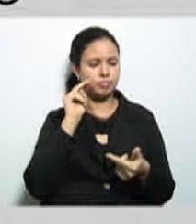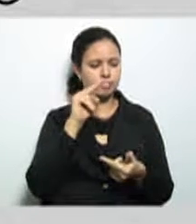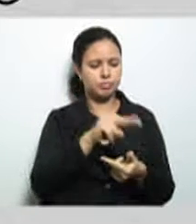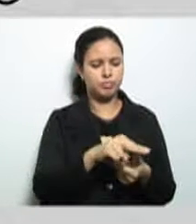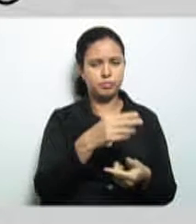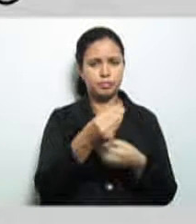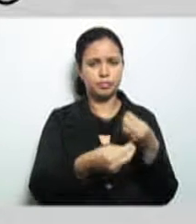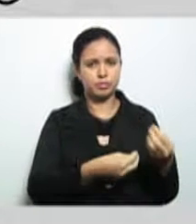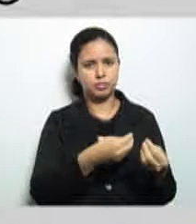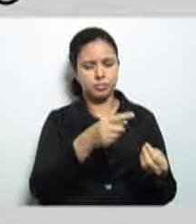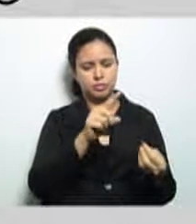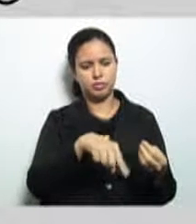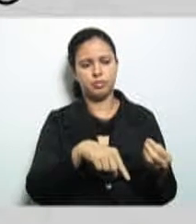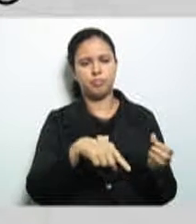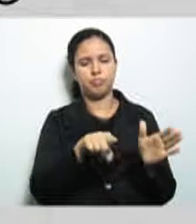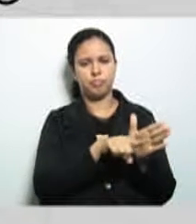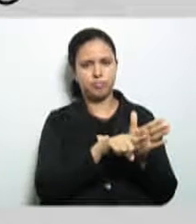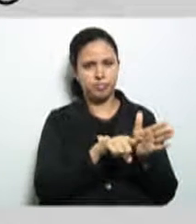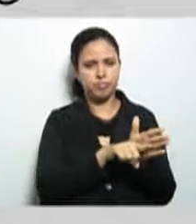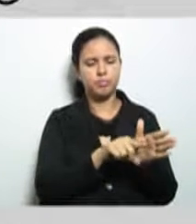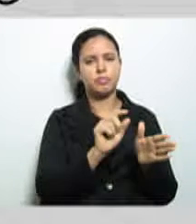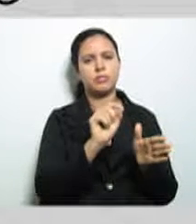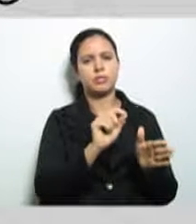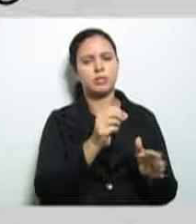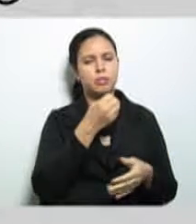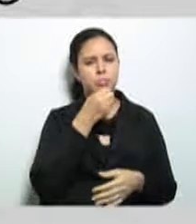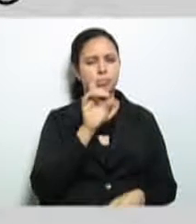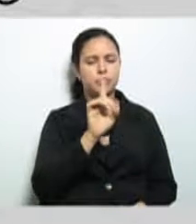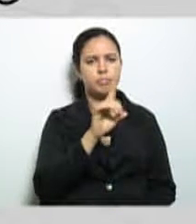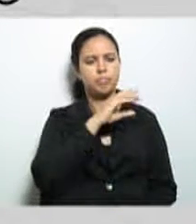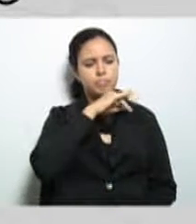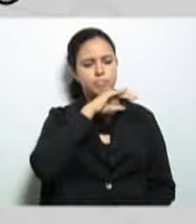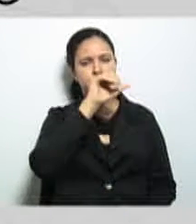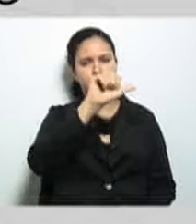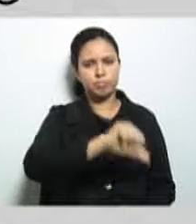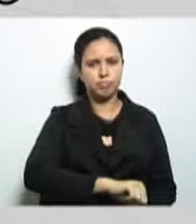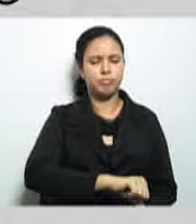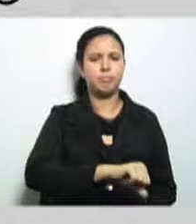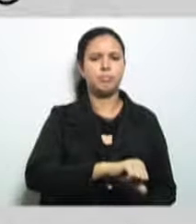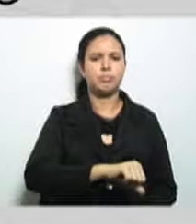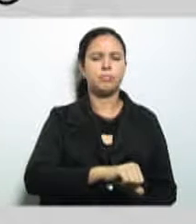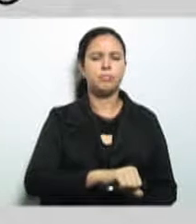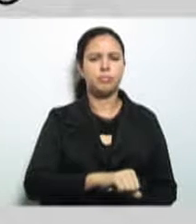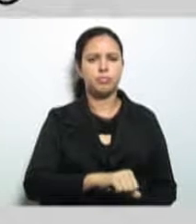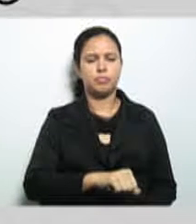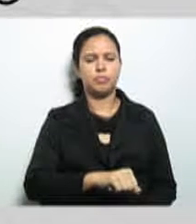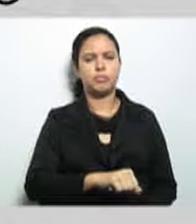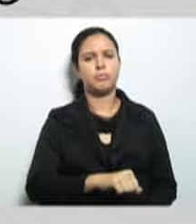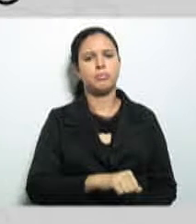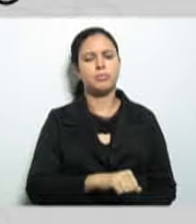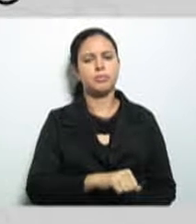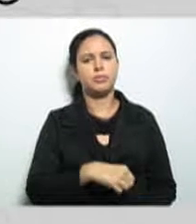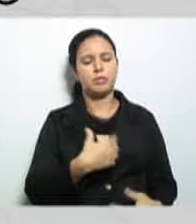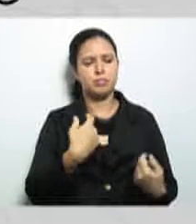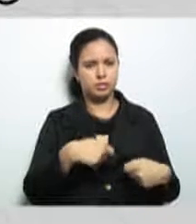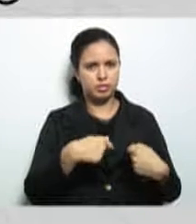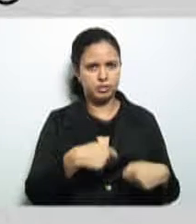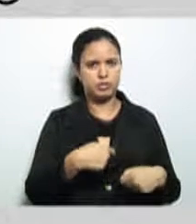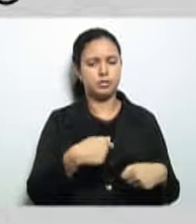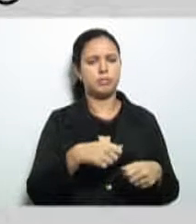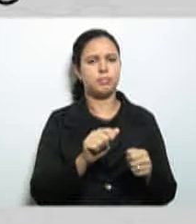como algo negativo, algo que não era bom para o ser humano. Por isso que tinha que ser feito pelos servos e